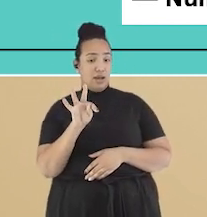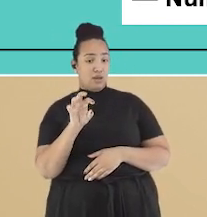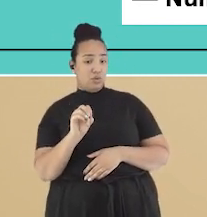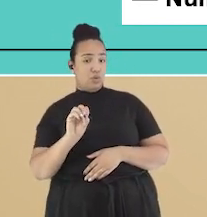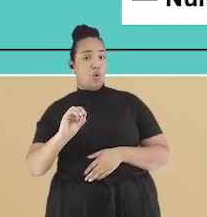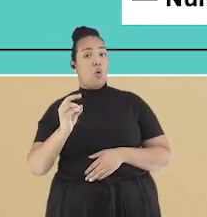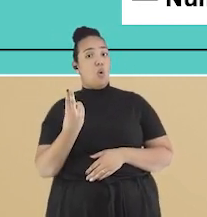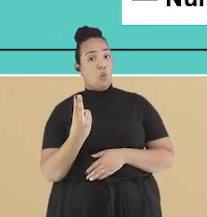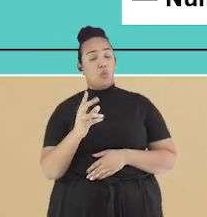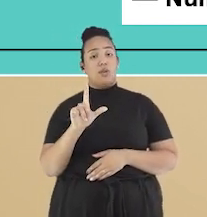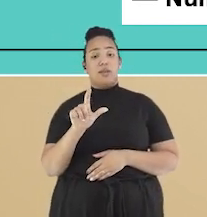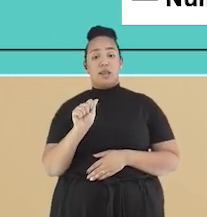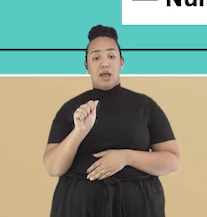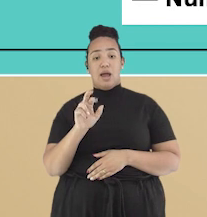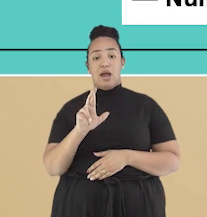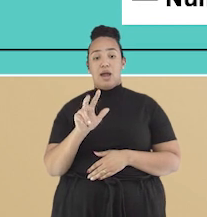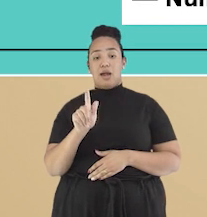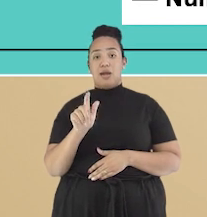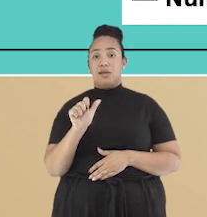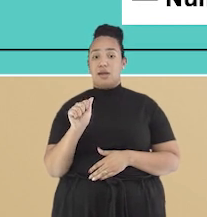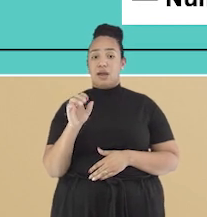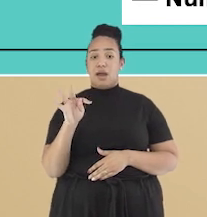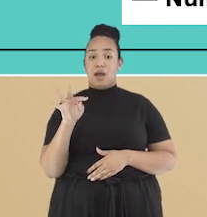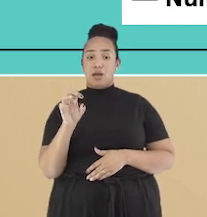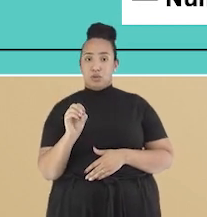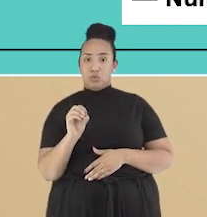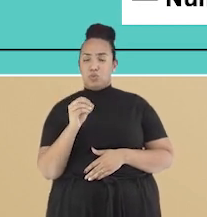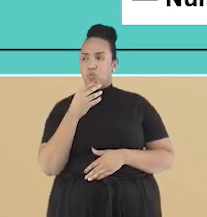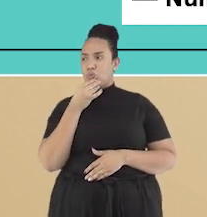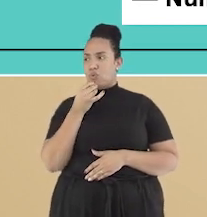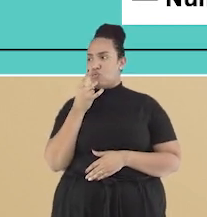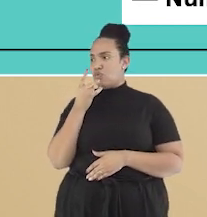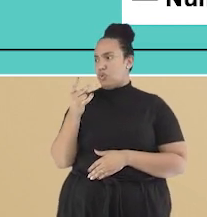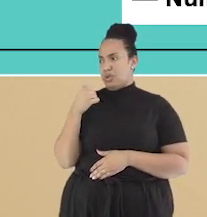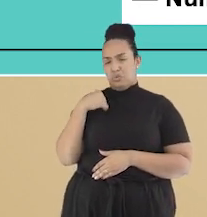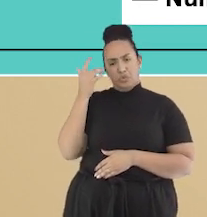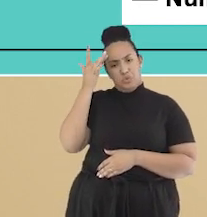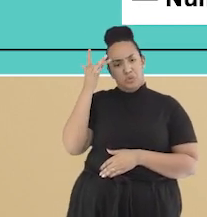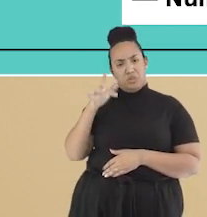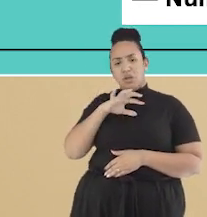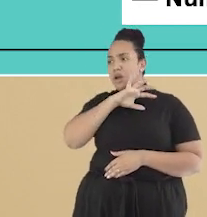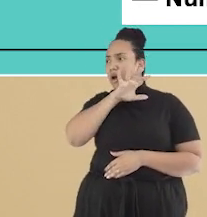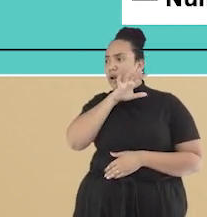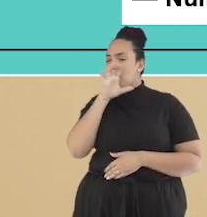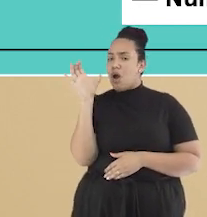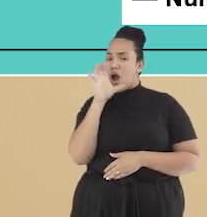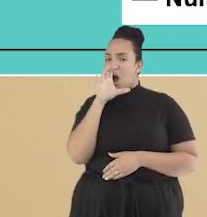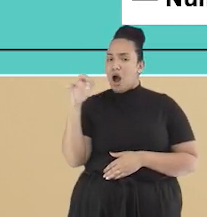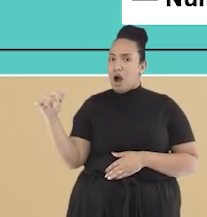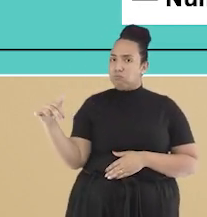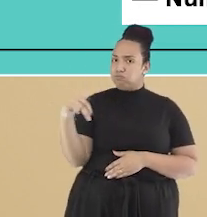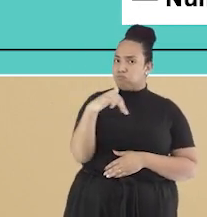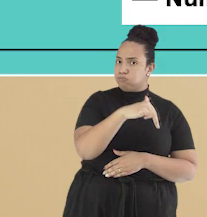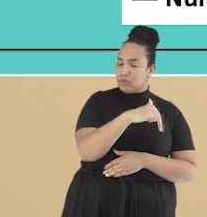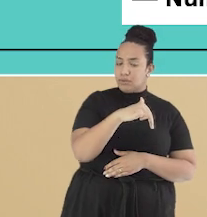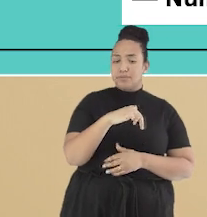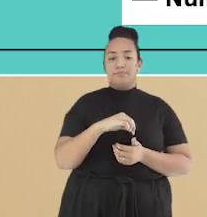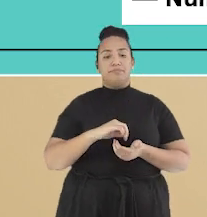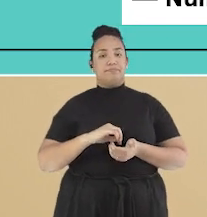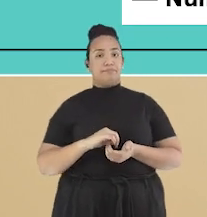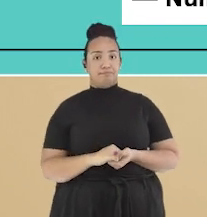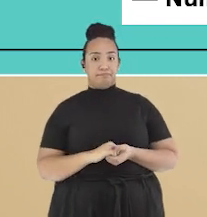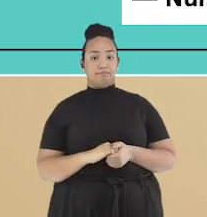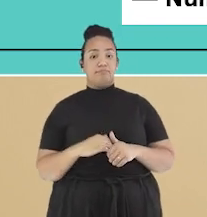perguntou, lagarto ou largato? O primeiro respondeu, não sei não, o bicho